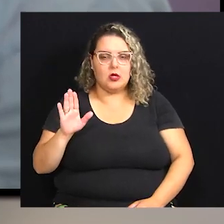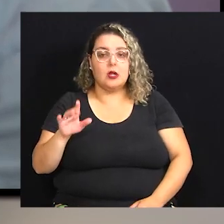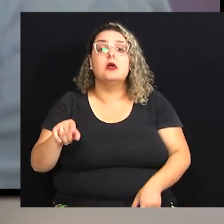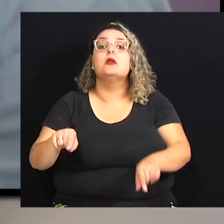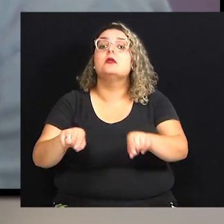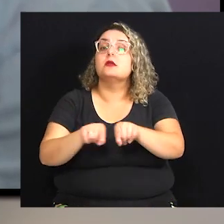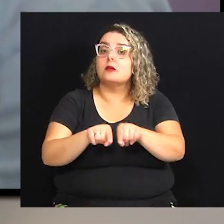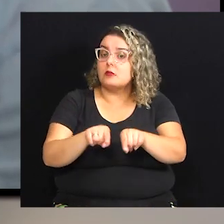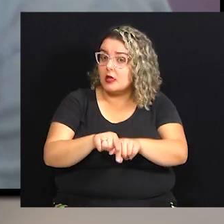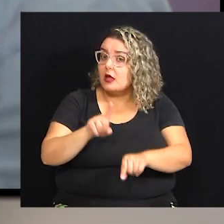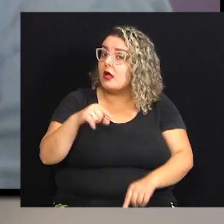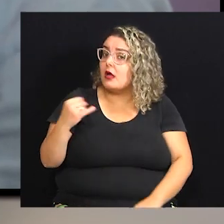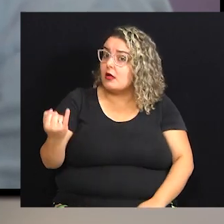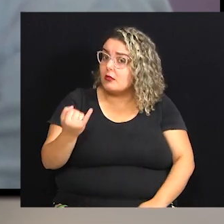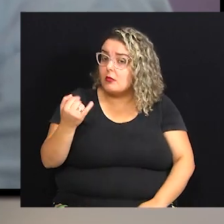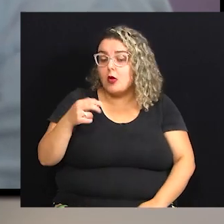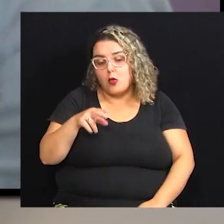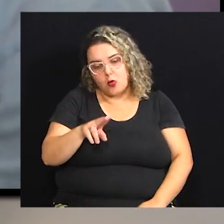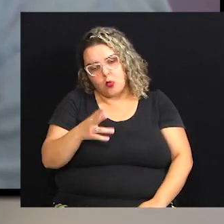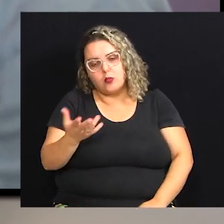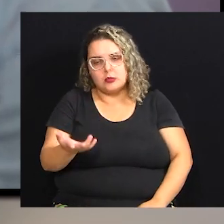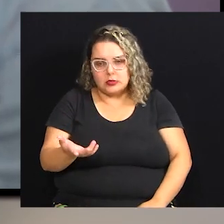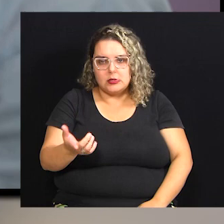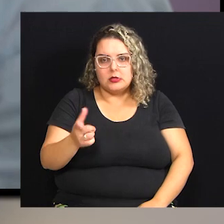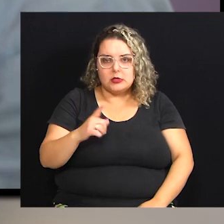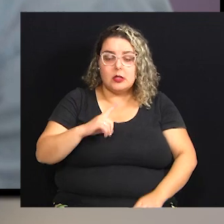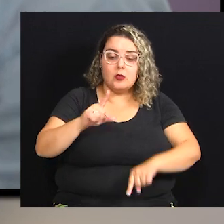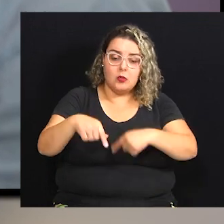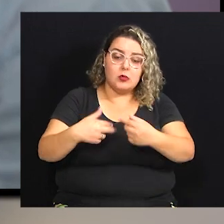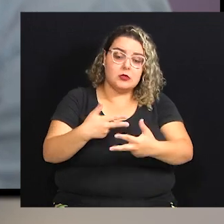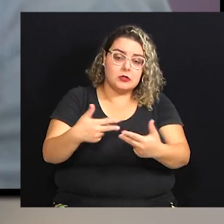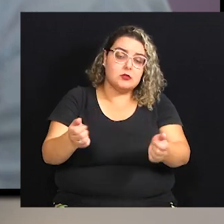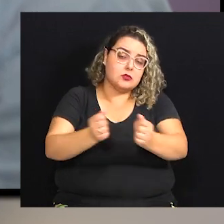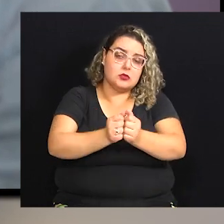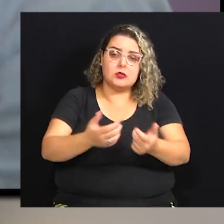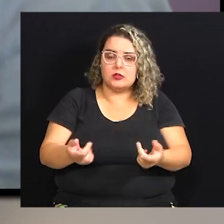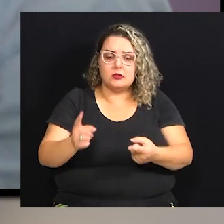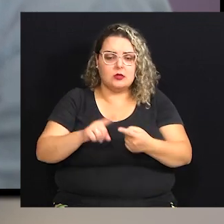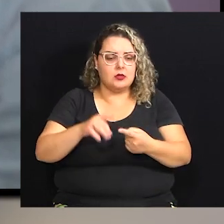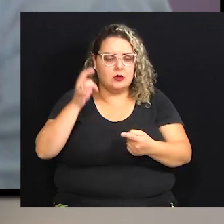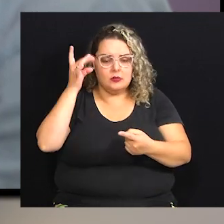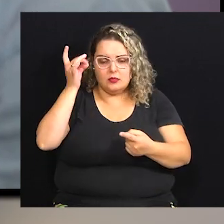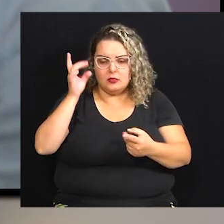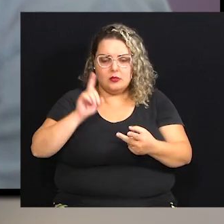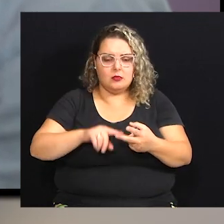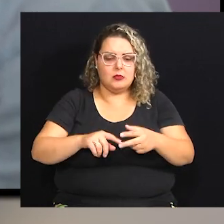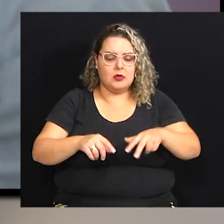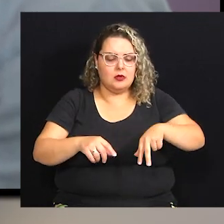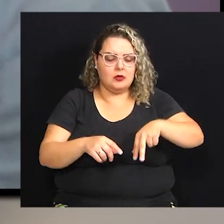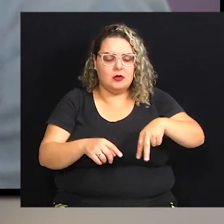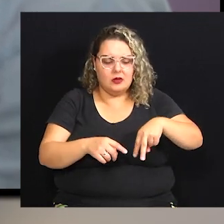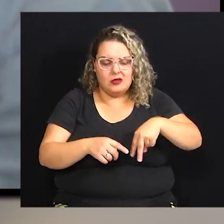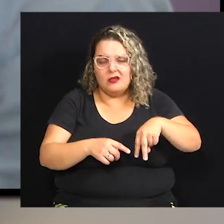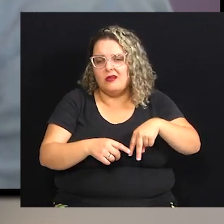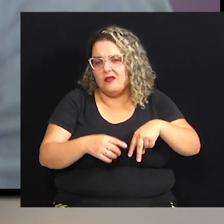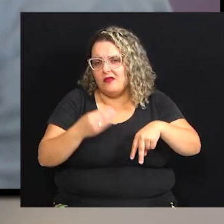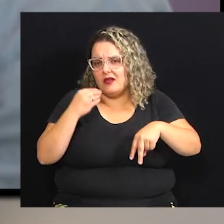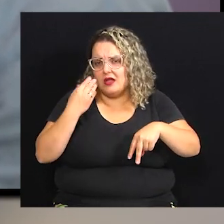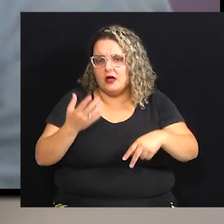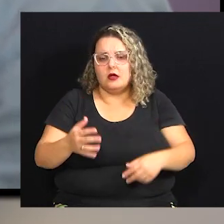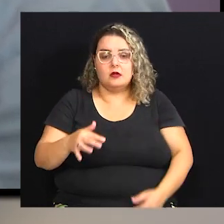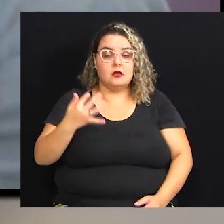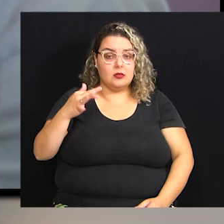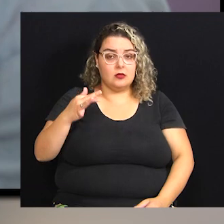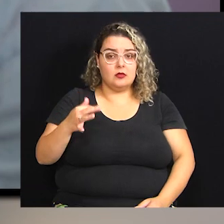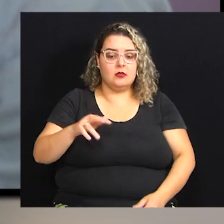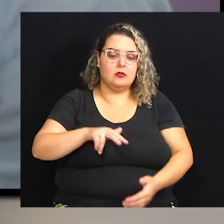depois de ser mais velho, isso também é importante. Ou se eu tenho outros sintomas associados. Eu tenho dor de cabeça, mas eu estou com a perna fraca. Eu